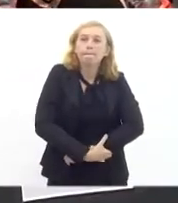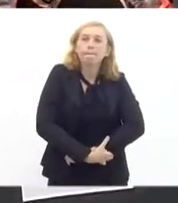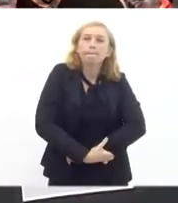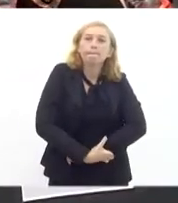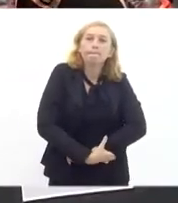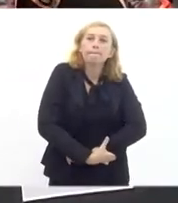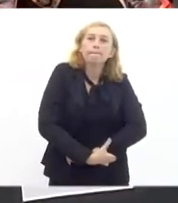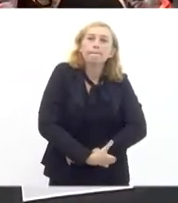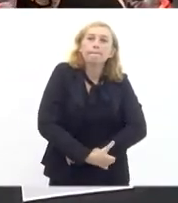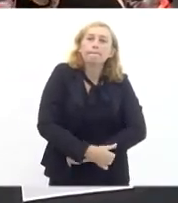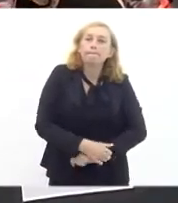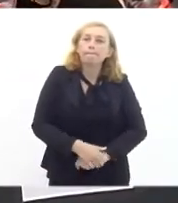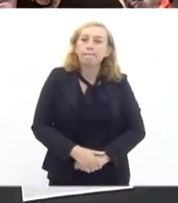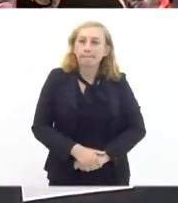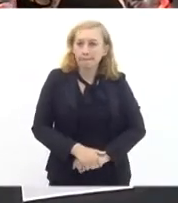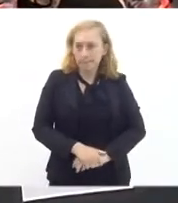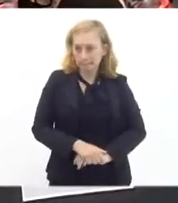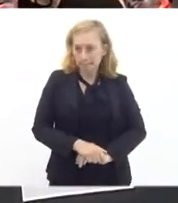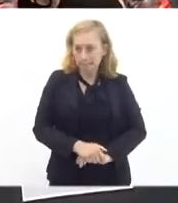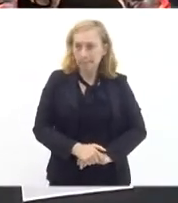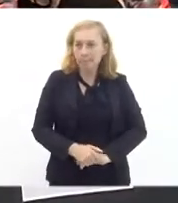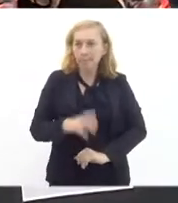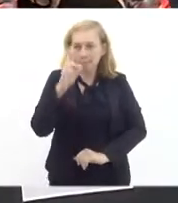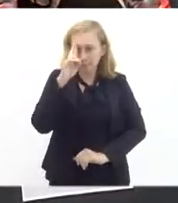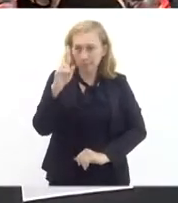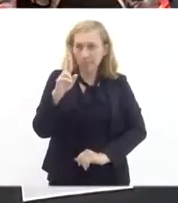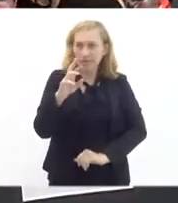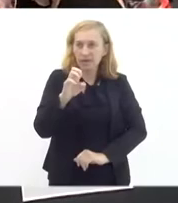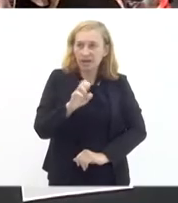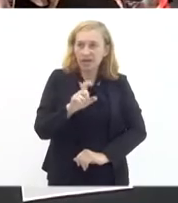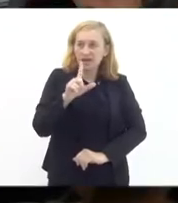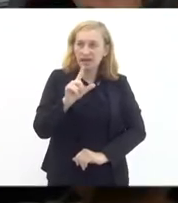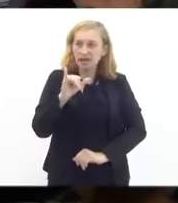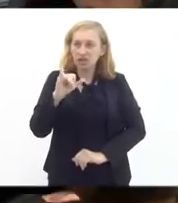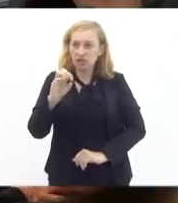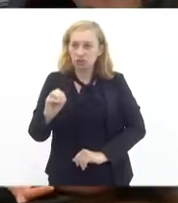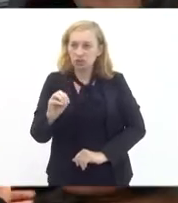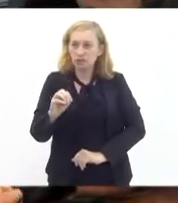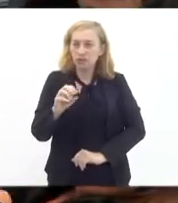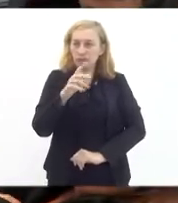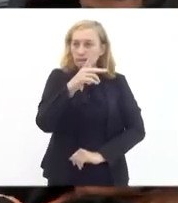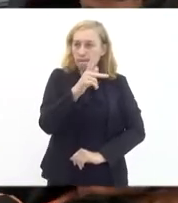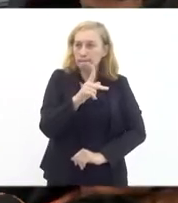Prosseguimento. Agora a gente passa a palavra para o senhor Elísio Paiva.